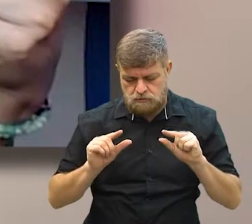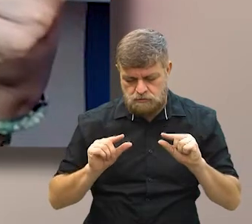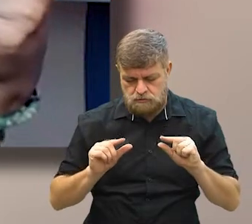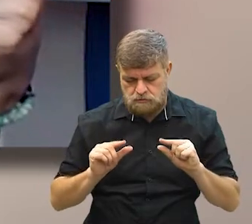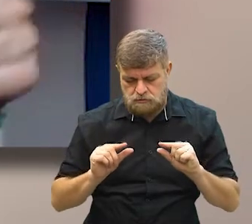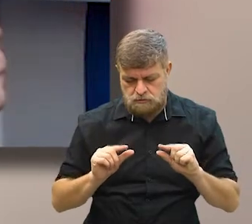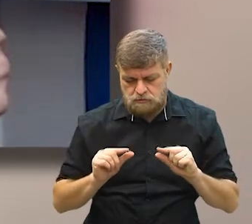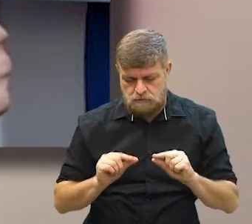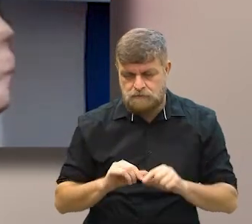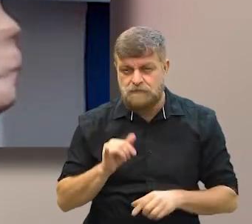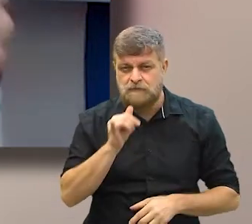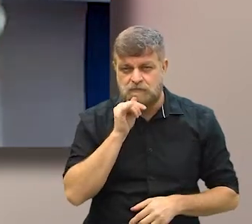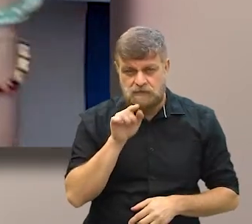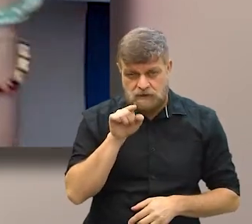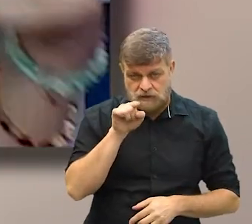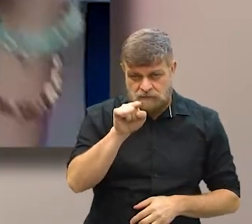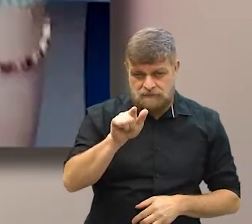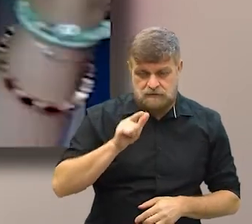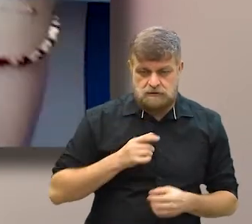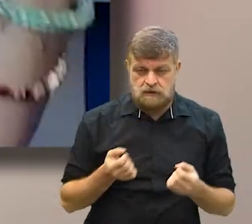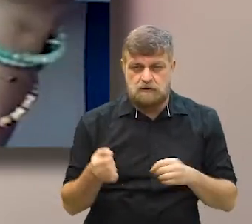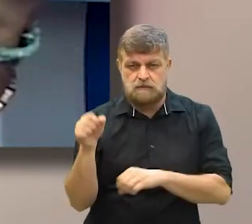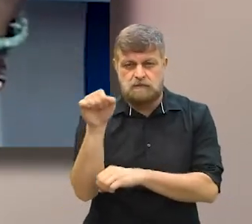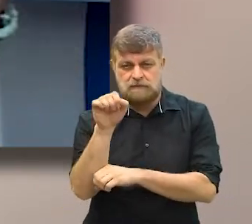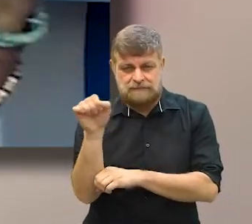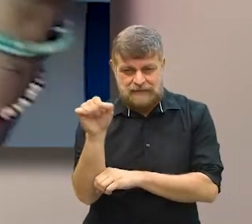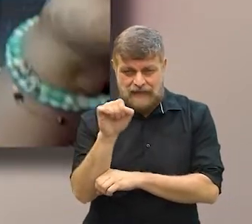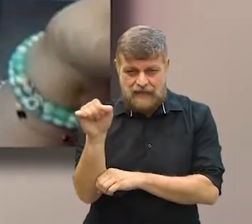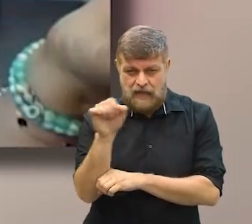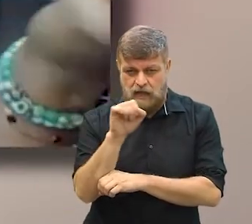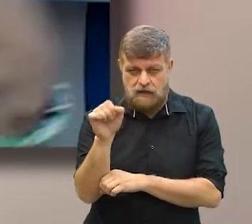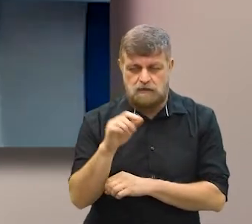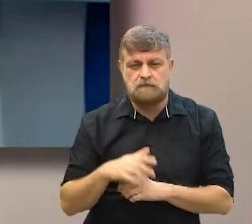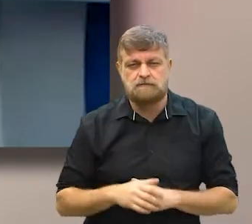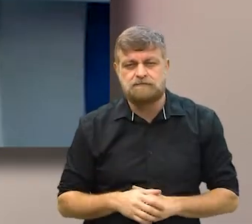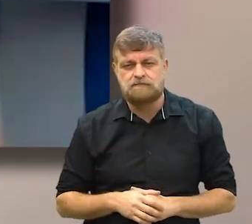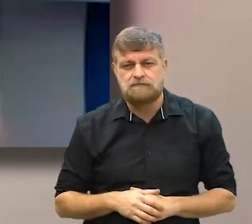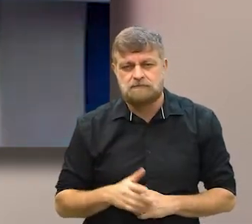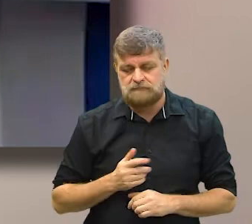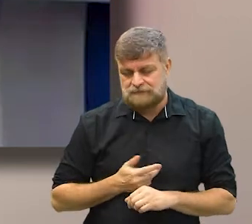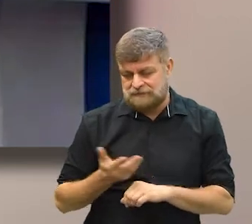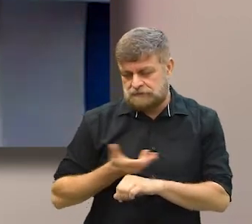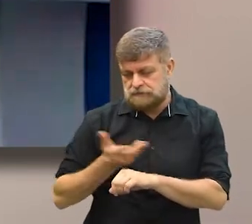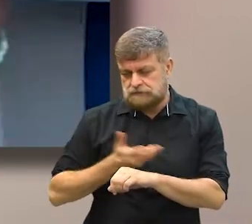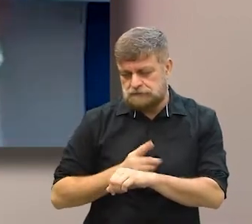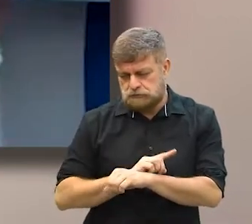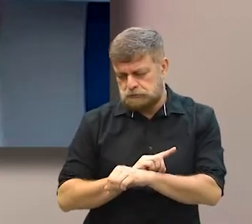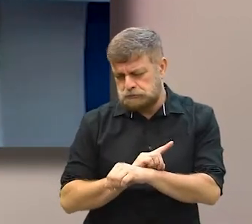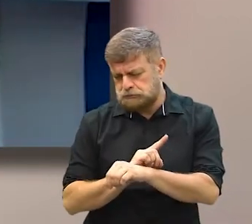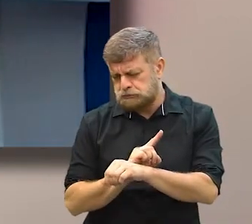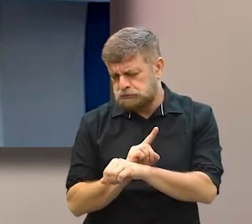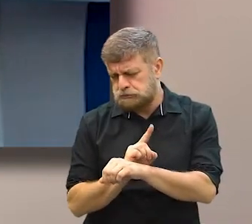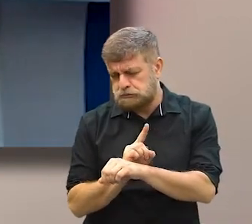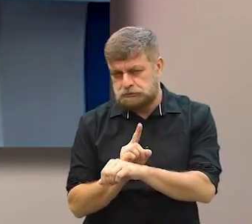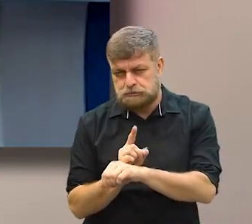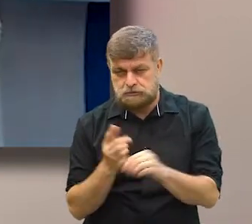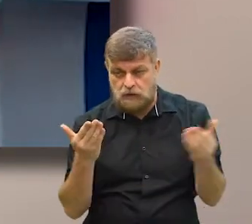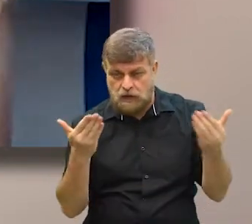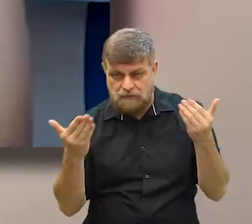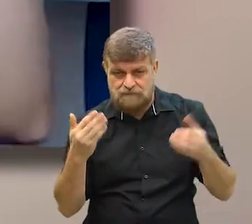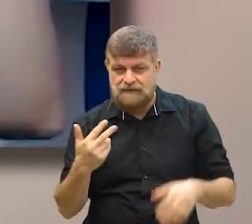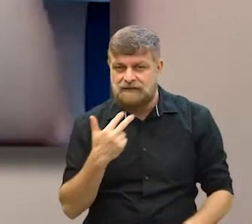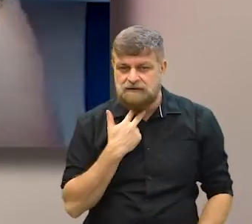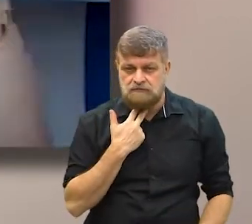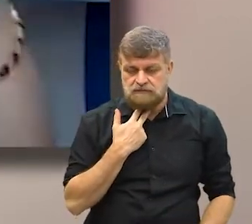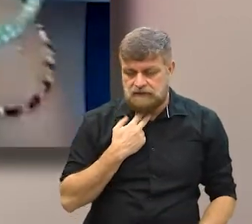você está lá no seu carro mental, dirigindo a 500 por hora, você não